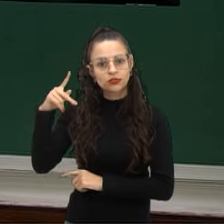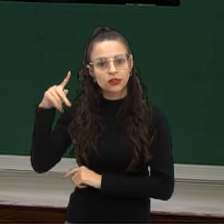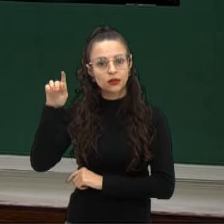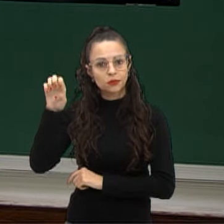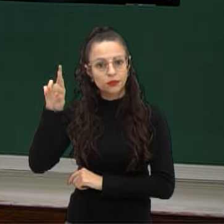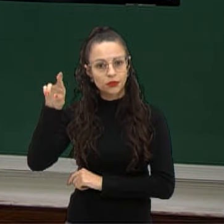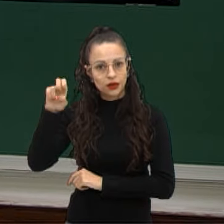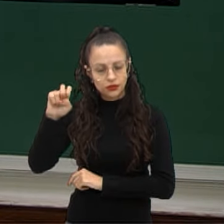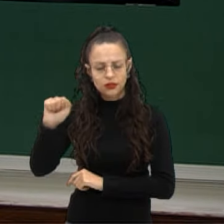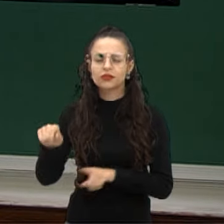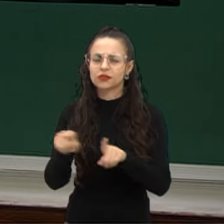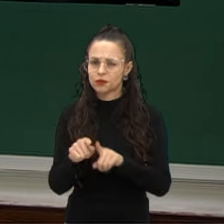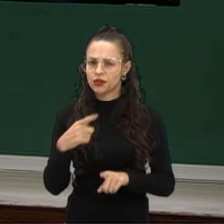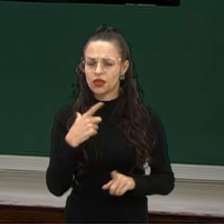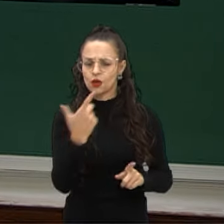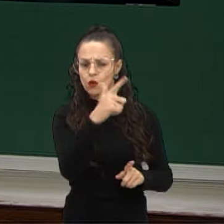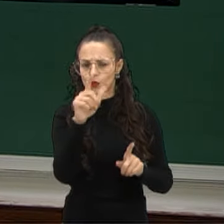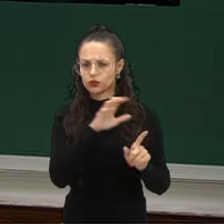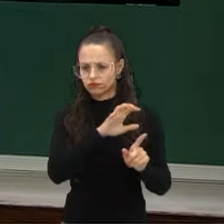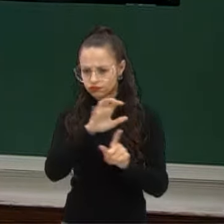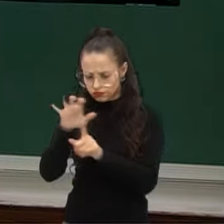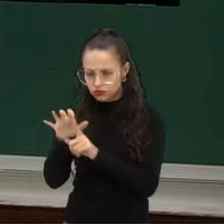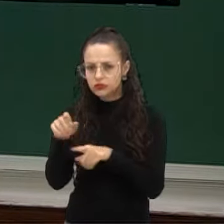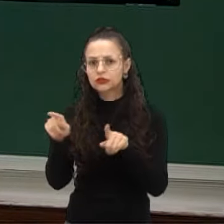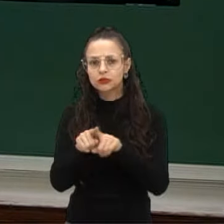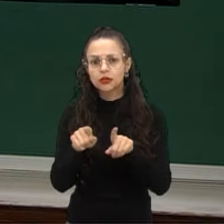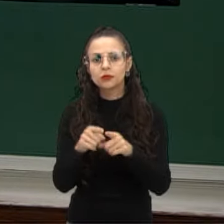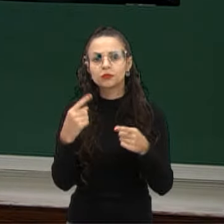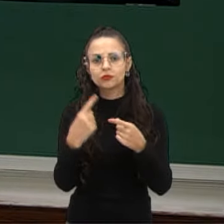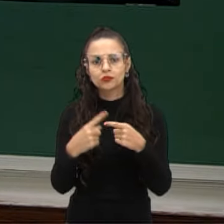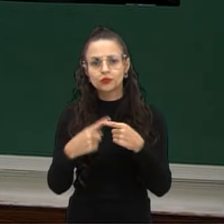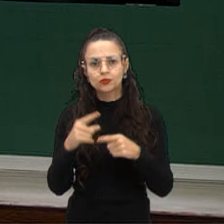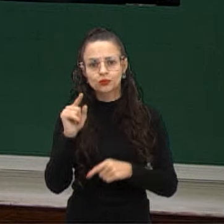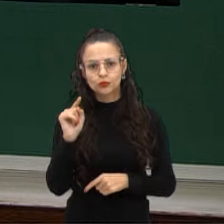tem outras influências que a gente vai falar no decorrer disso, né? Porque